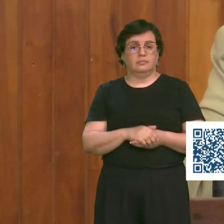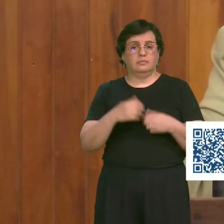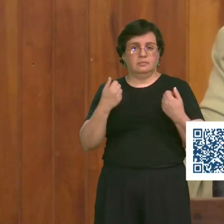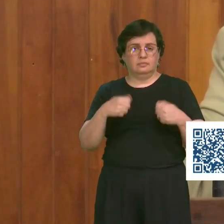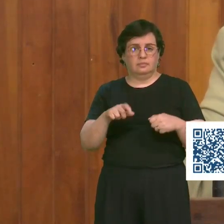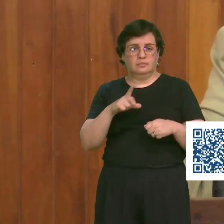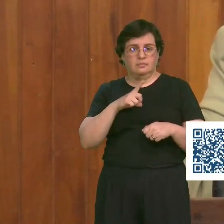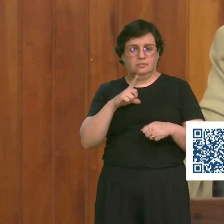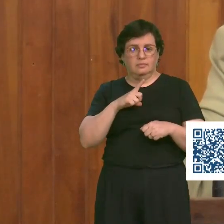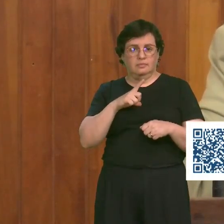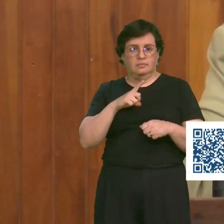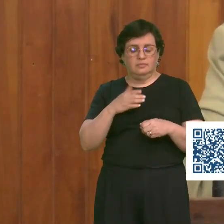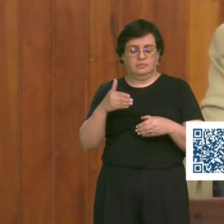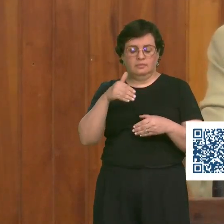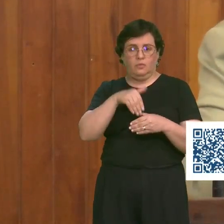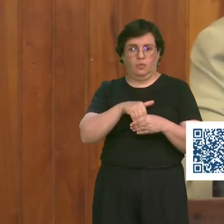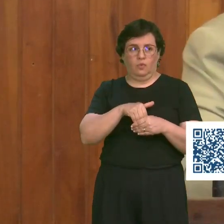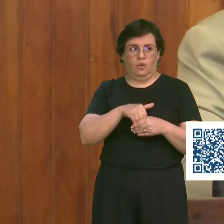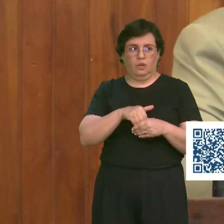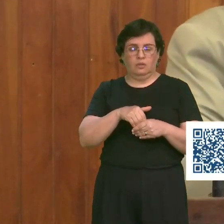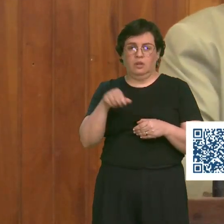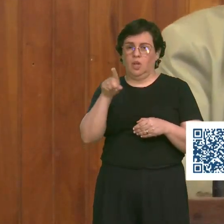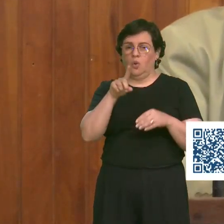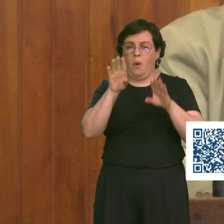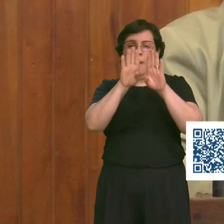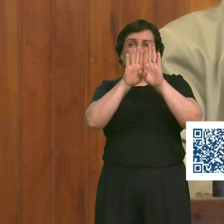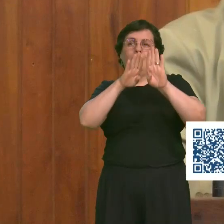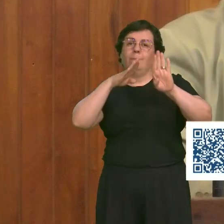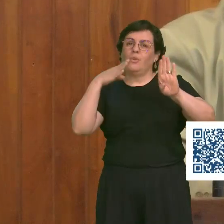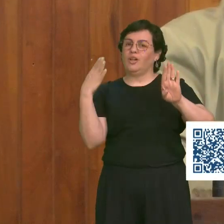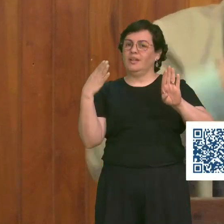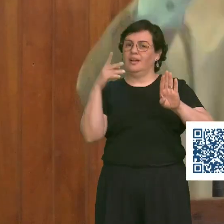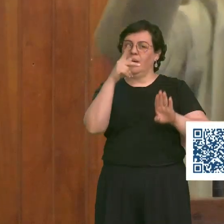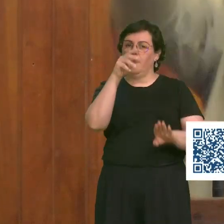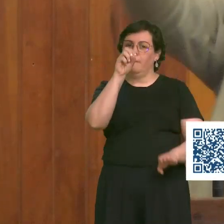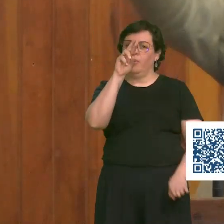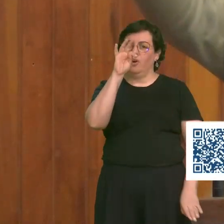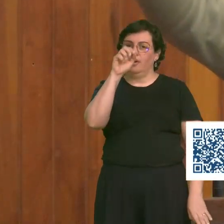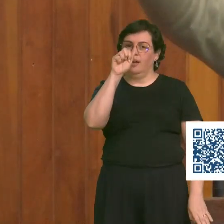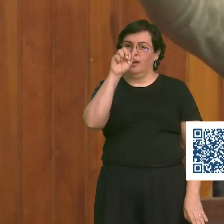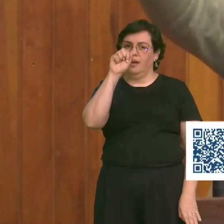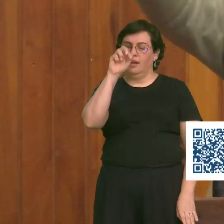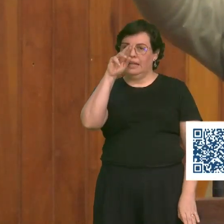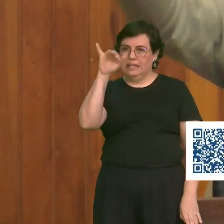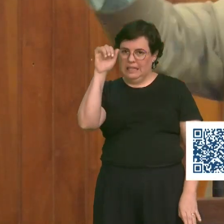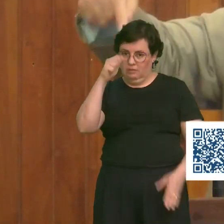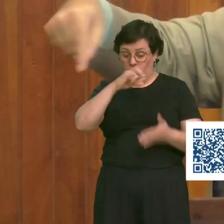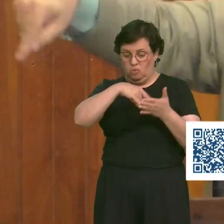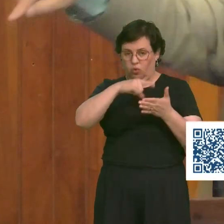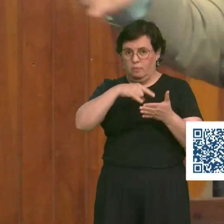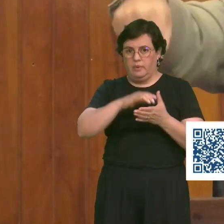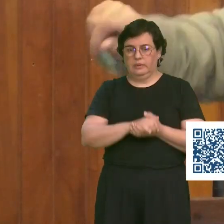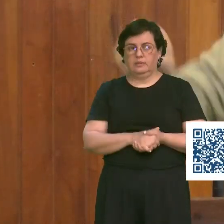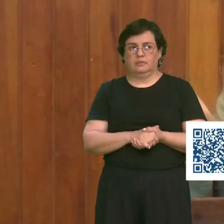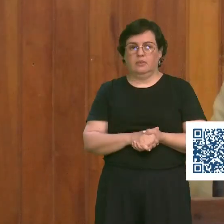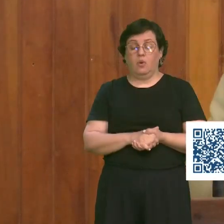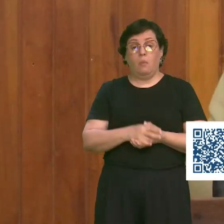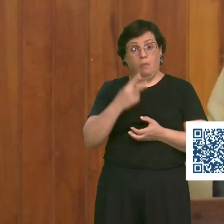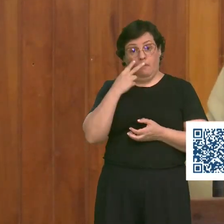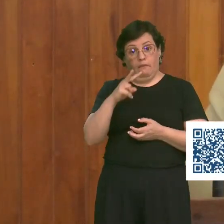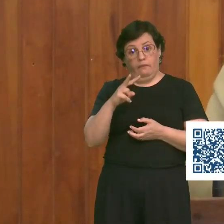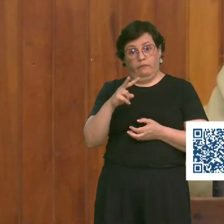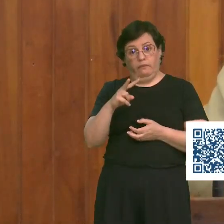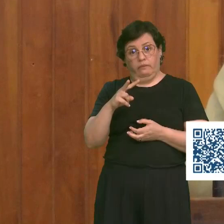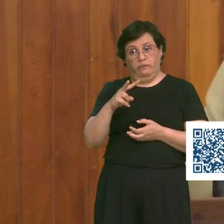tem que ter voto não é uma portaria é uma vez presenciei numa discussão de